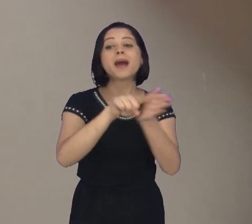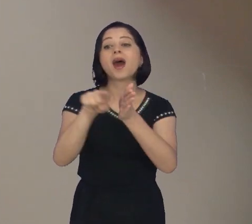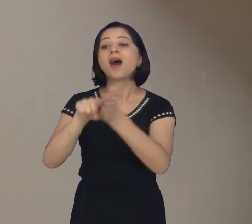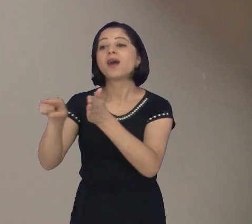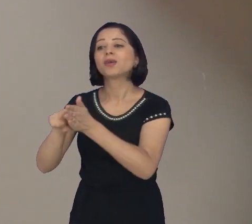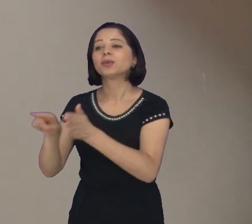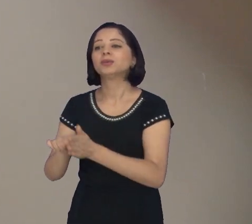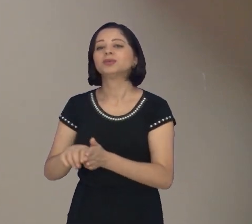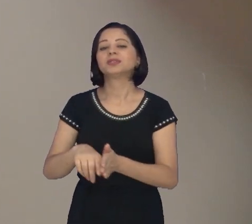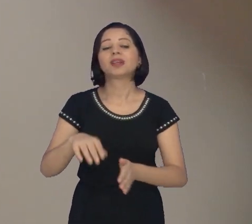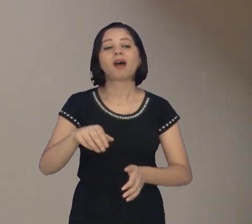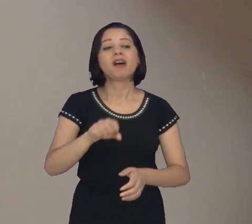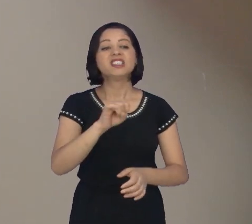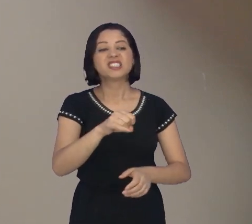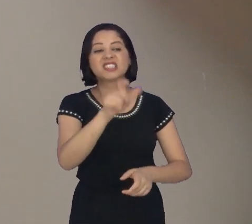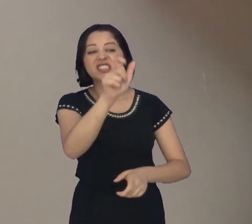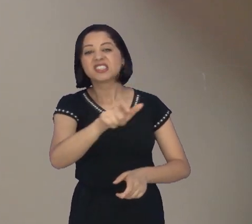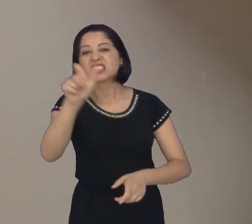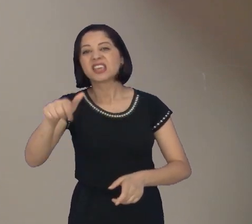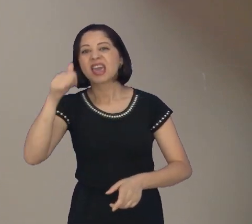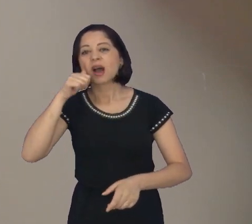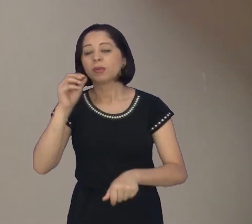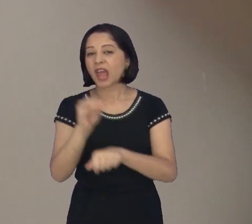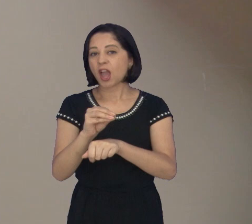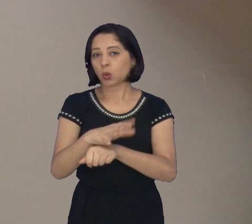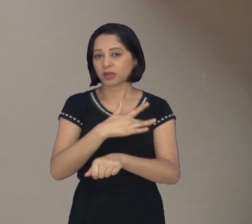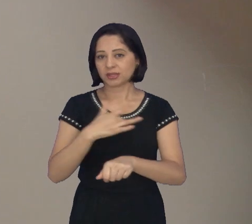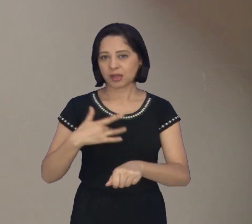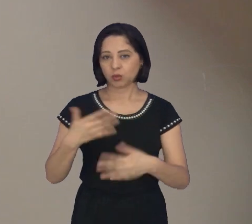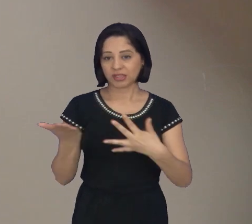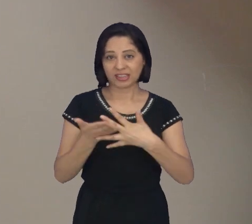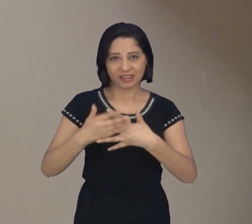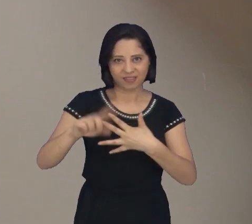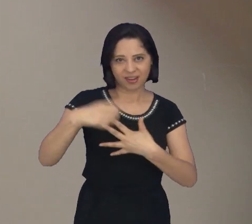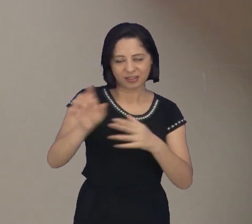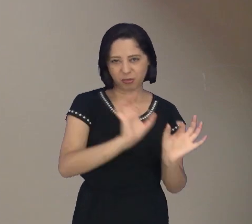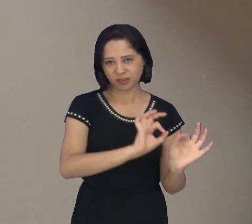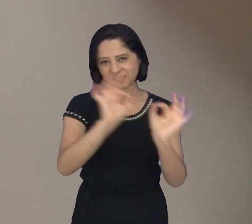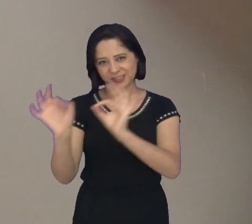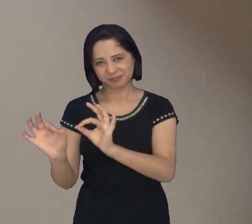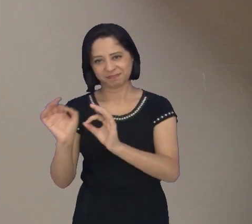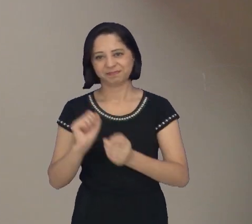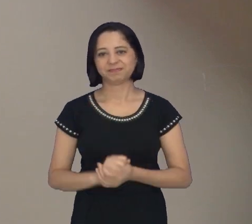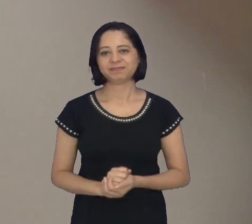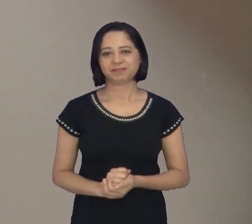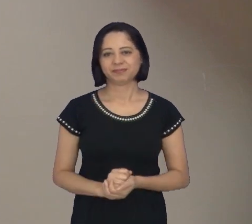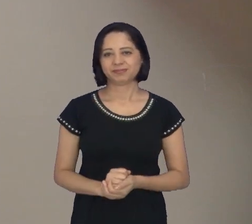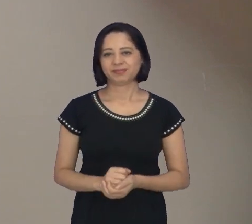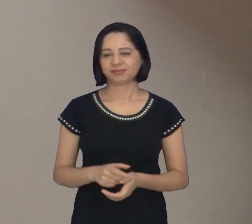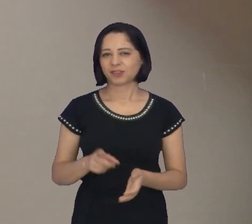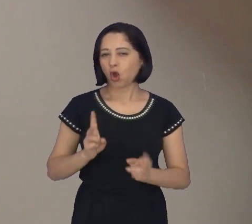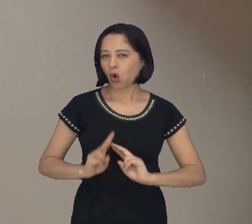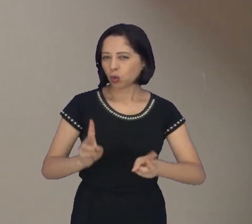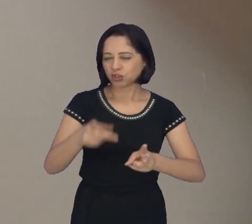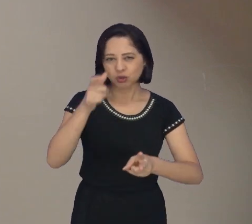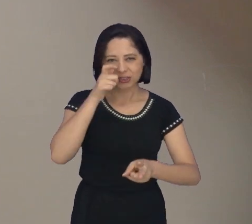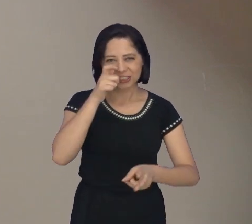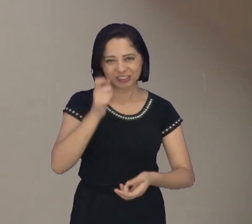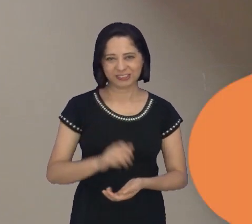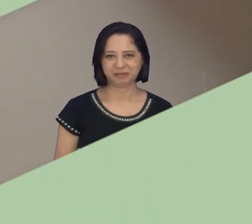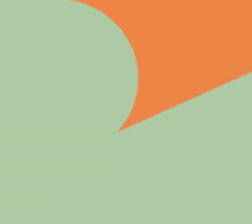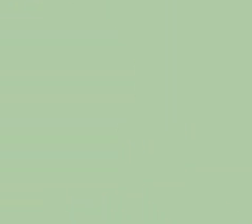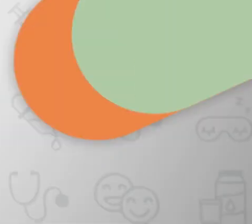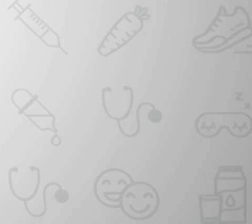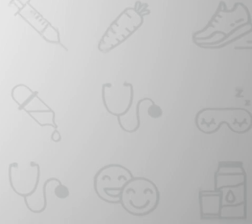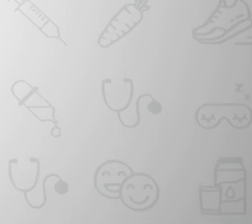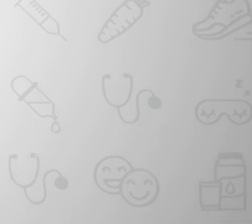mulheres estão cuidando da saúde. E na volta do intervalo, a gente confere essa reportagem. Fica aí, que nós voltamos já já.